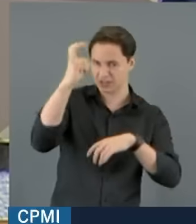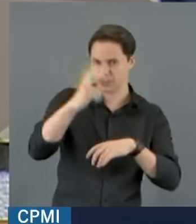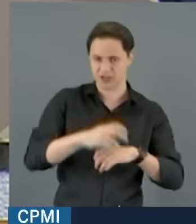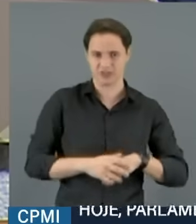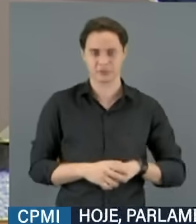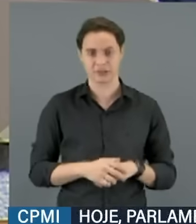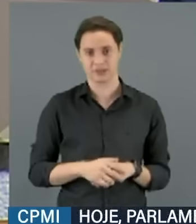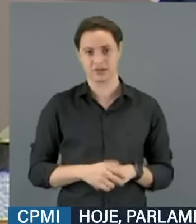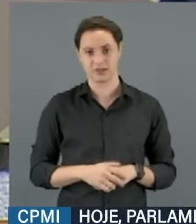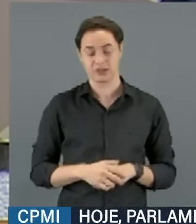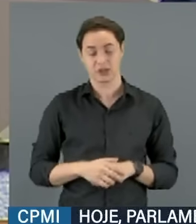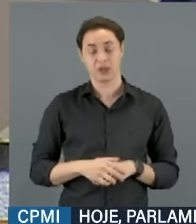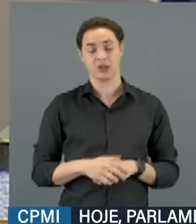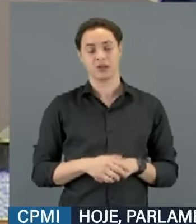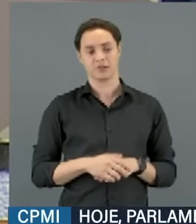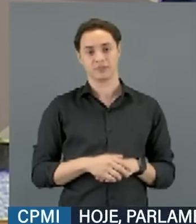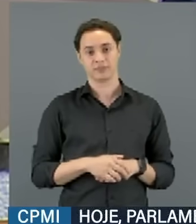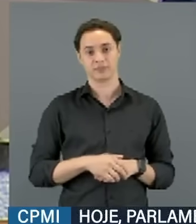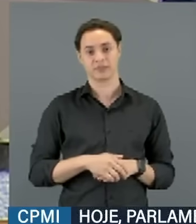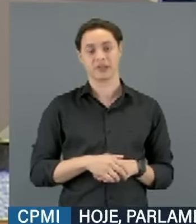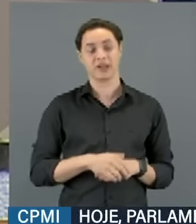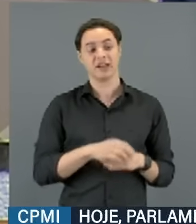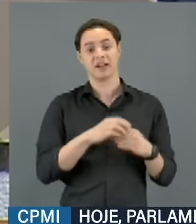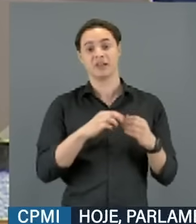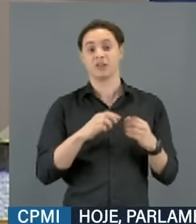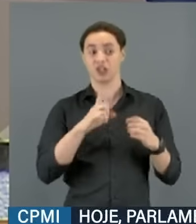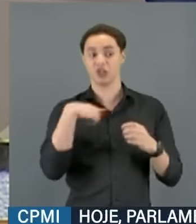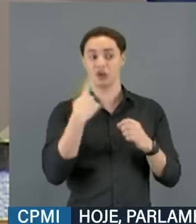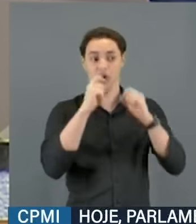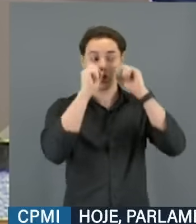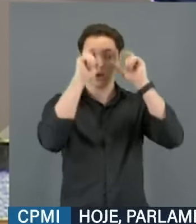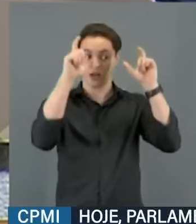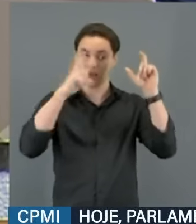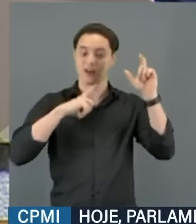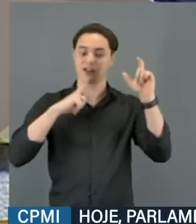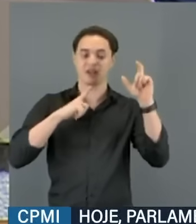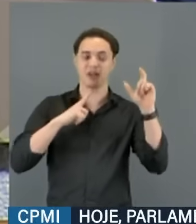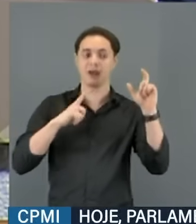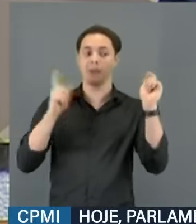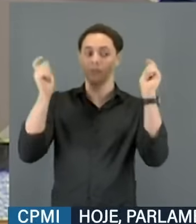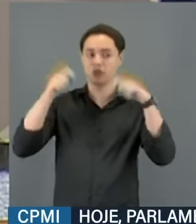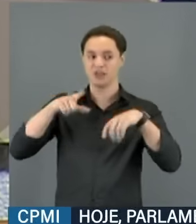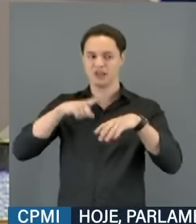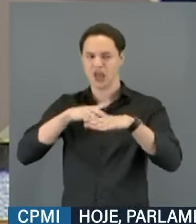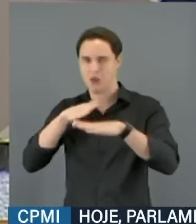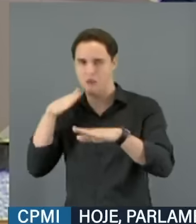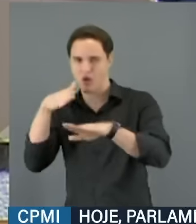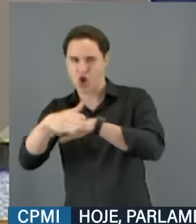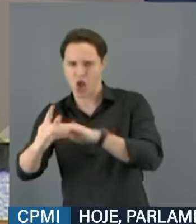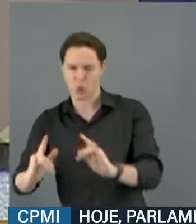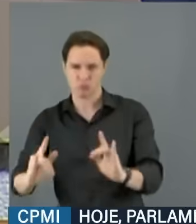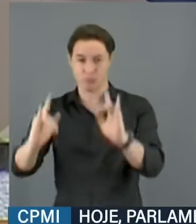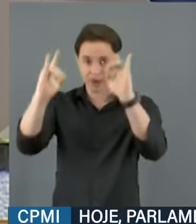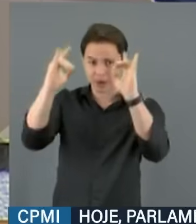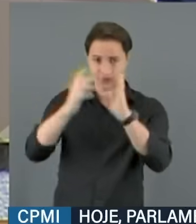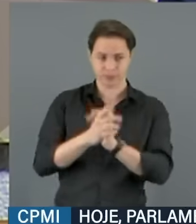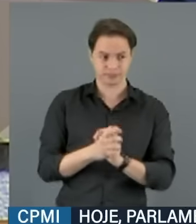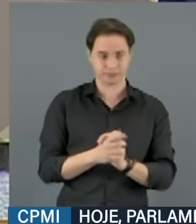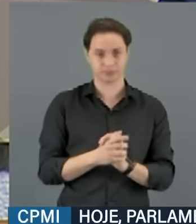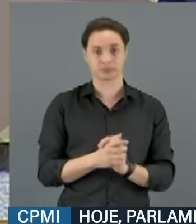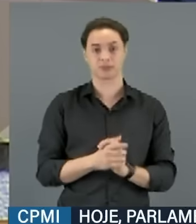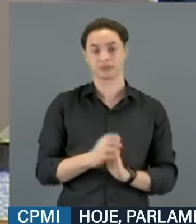que houve detecção de estímulo a invasões e ocupação de prédios. Nós falamos no próprio